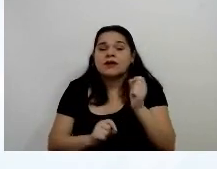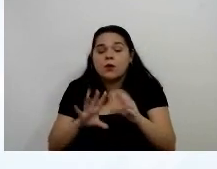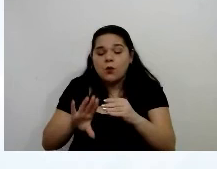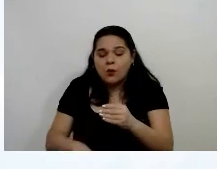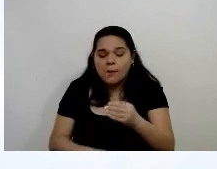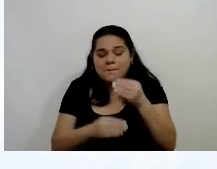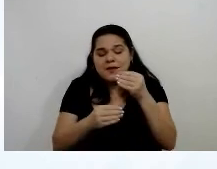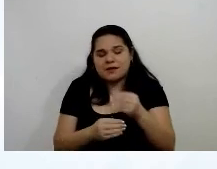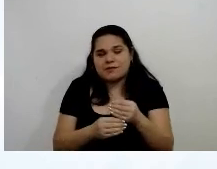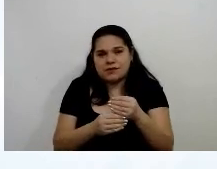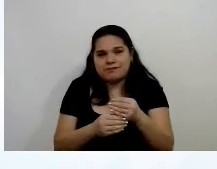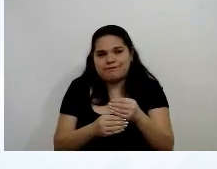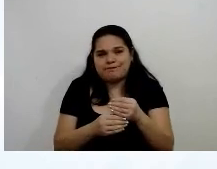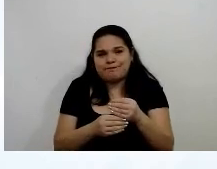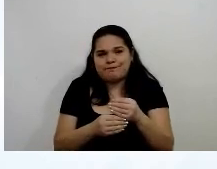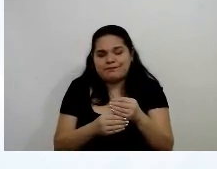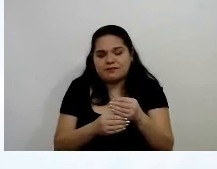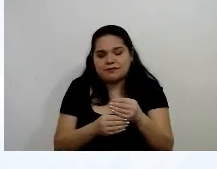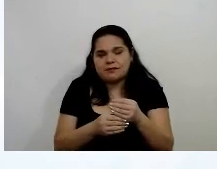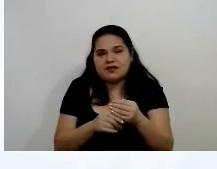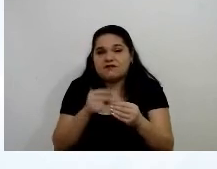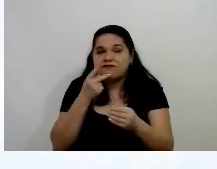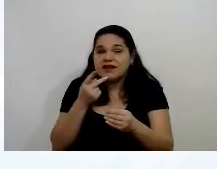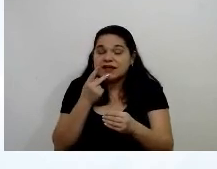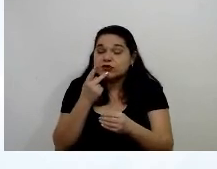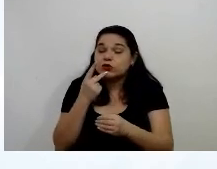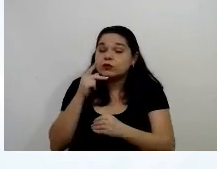complemento na qualificação dos